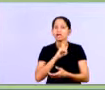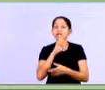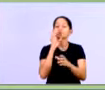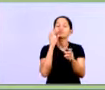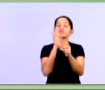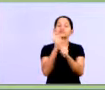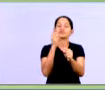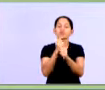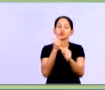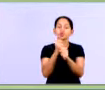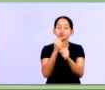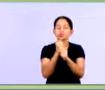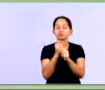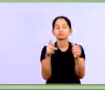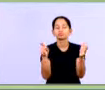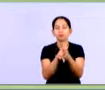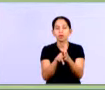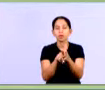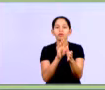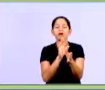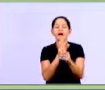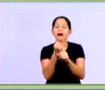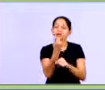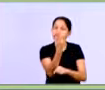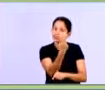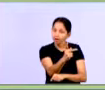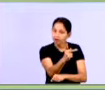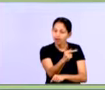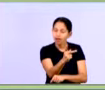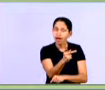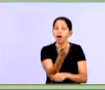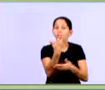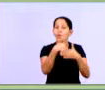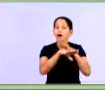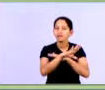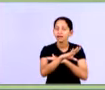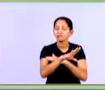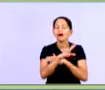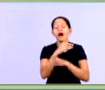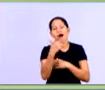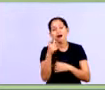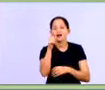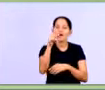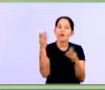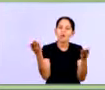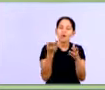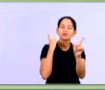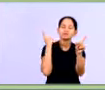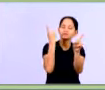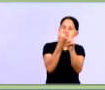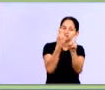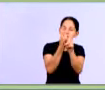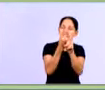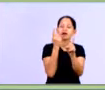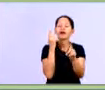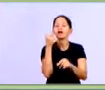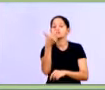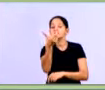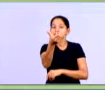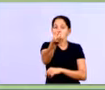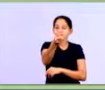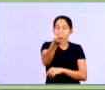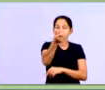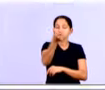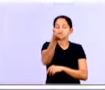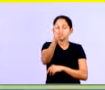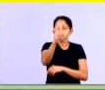acumulado. de caixa acumulado. Ótimo. E agora a gente vai identificar os 16.500. Né, que